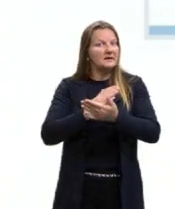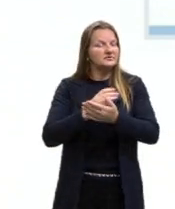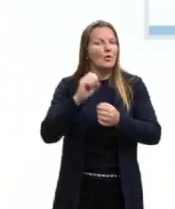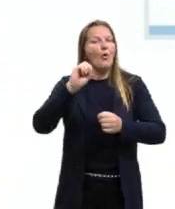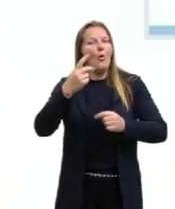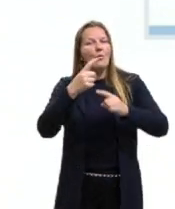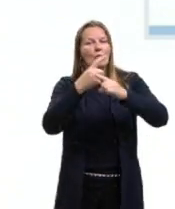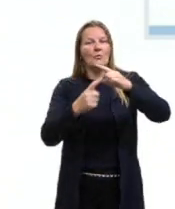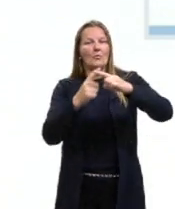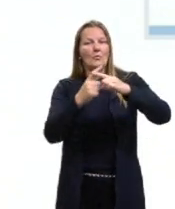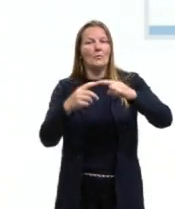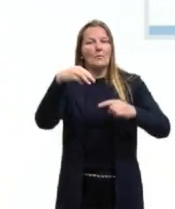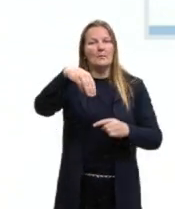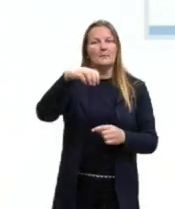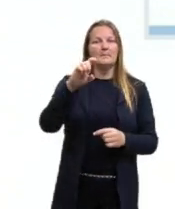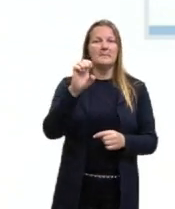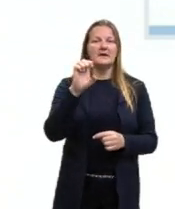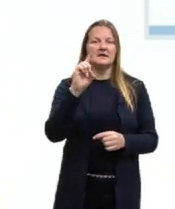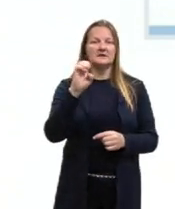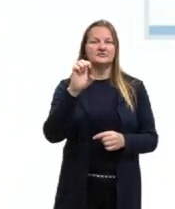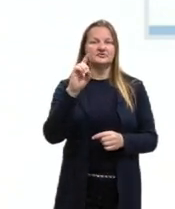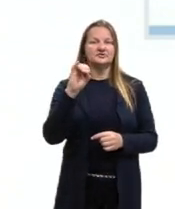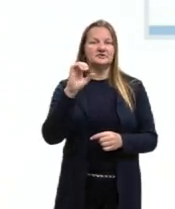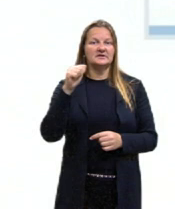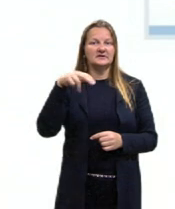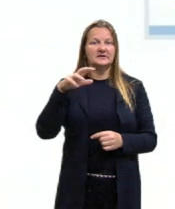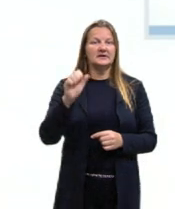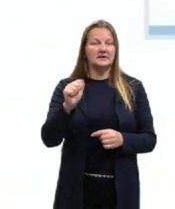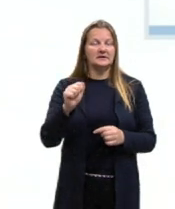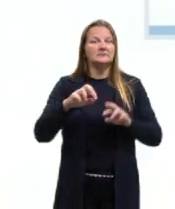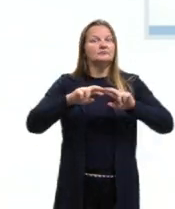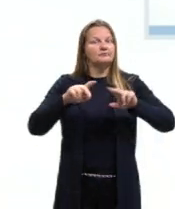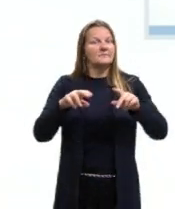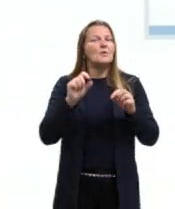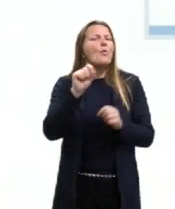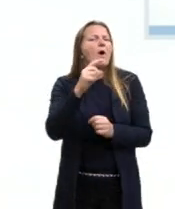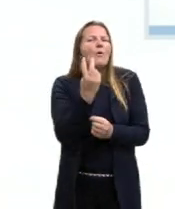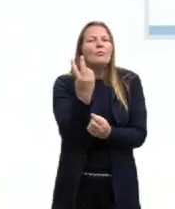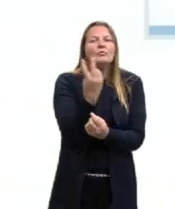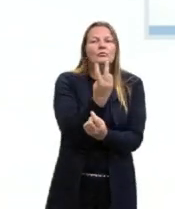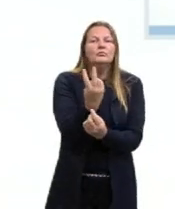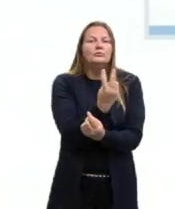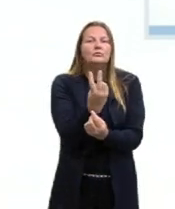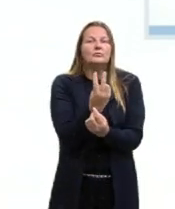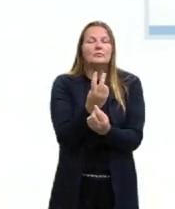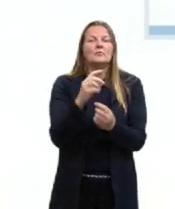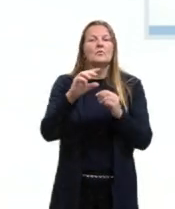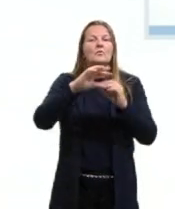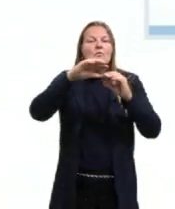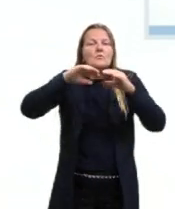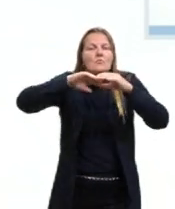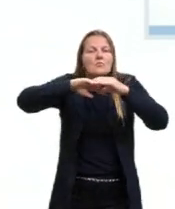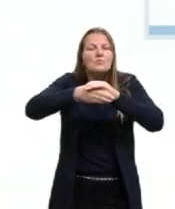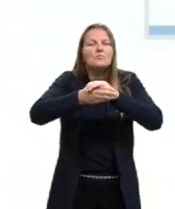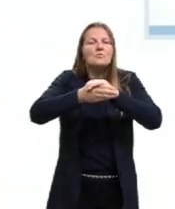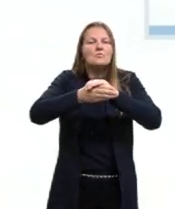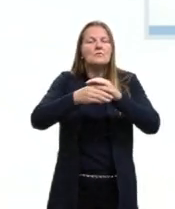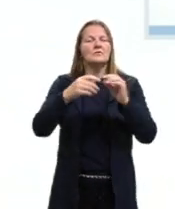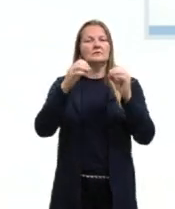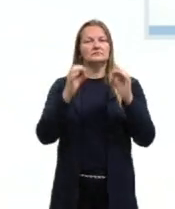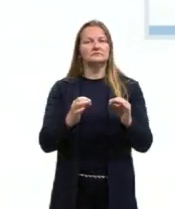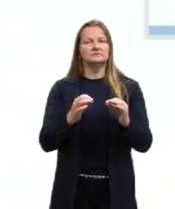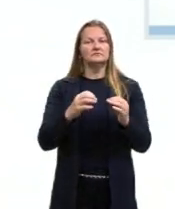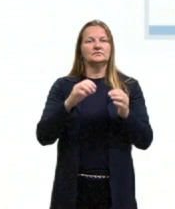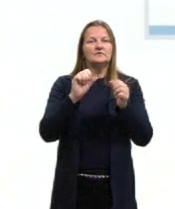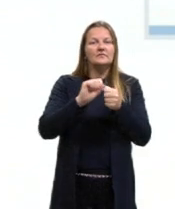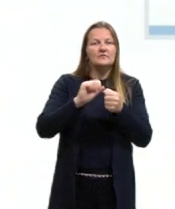curvas né onde nós tínhamos a média a mediana Mas qual desses valores vai se encaixar melhor em uma